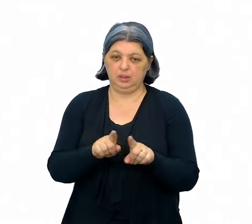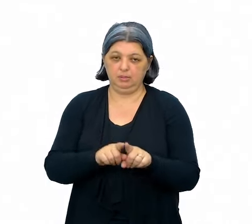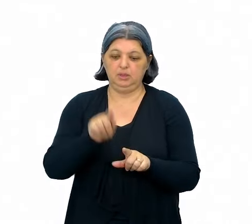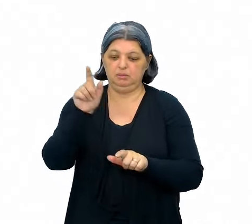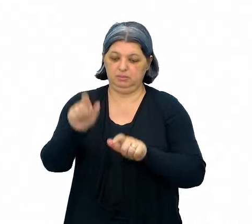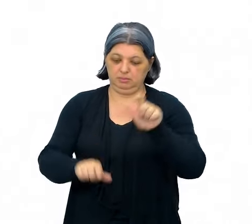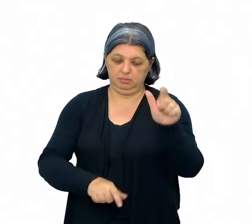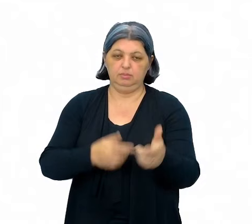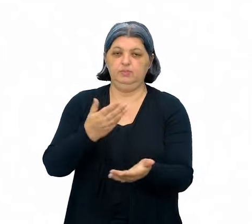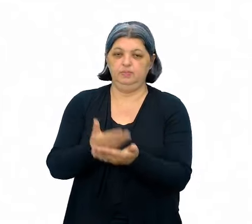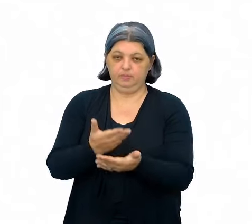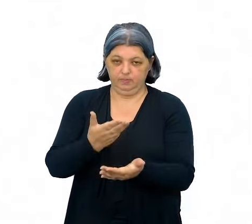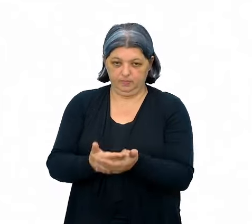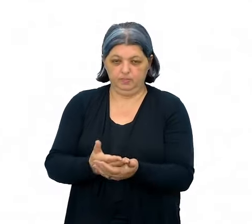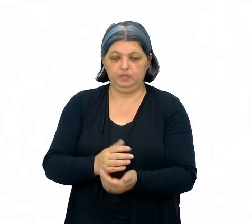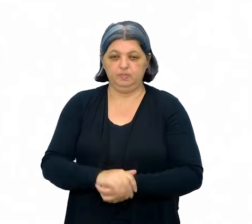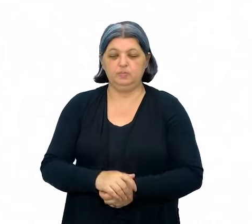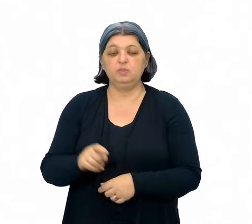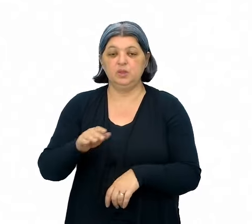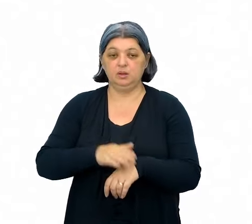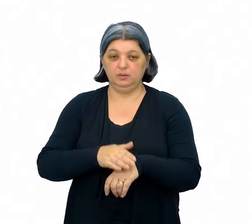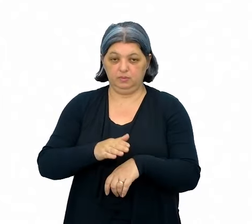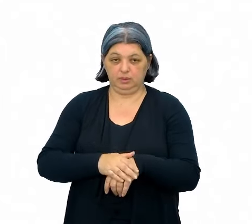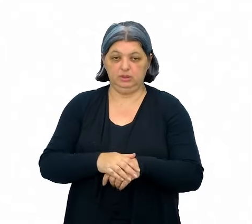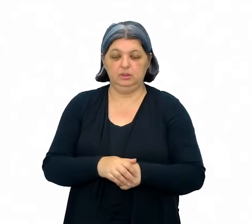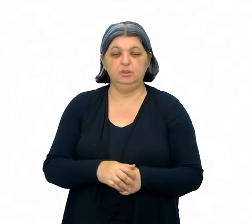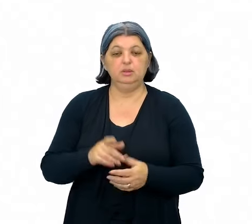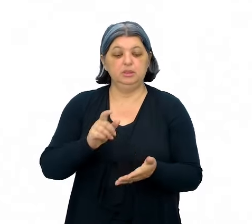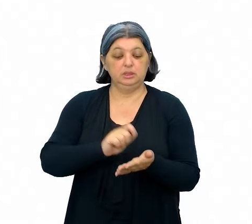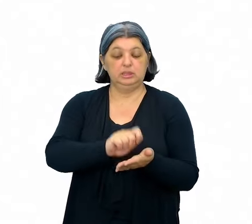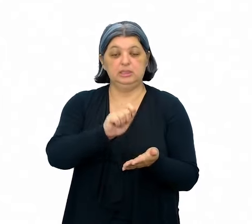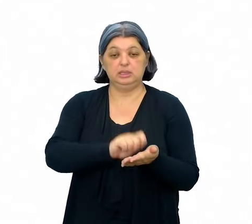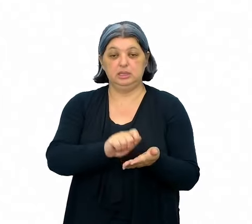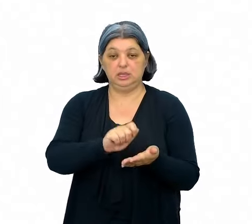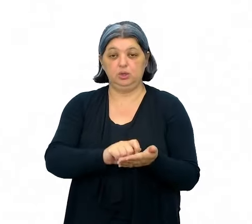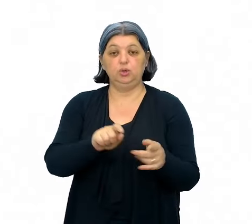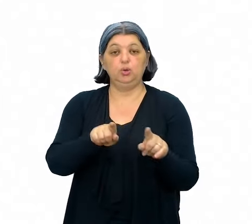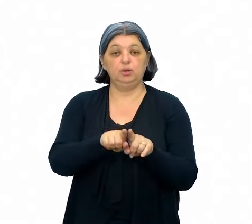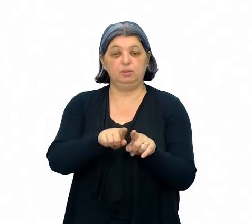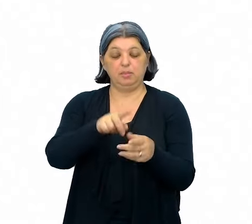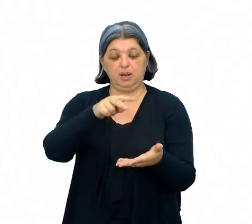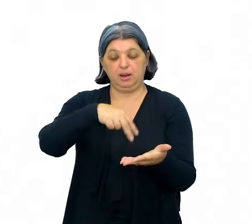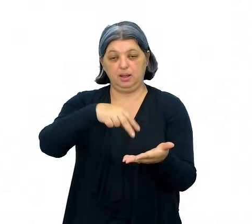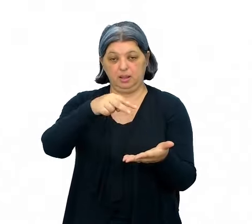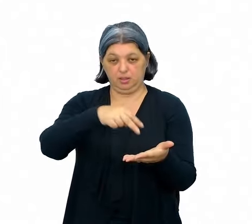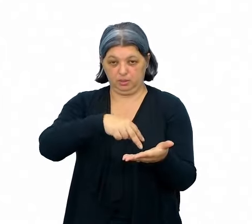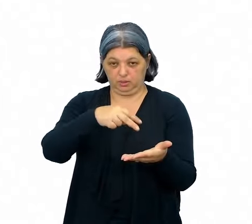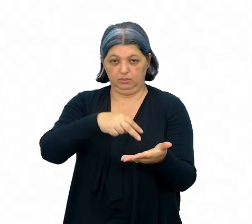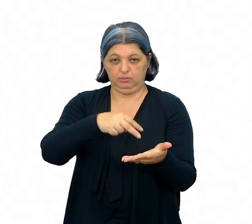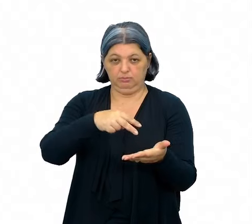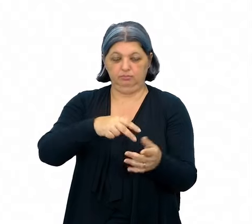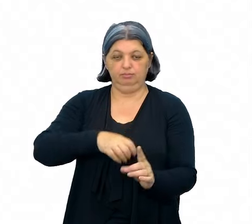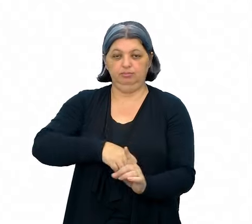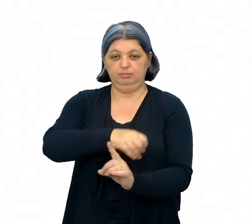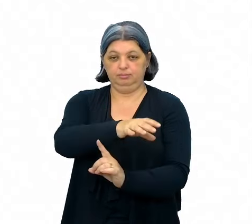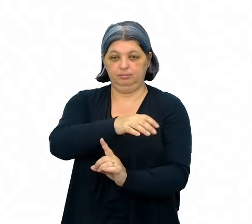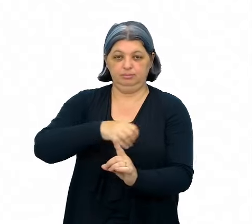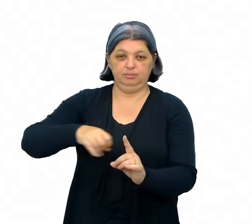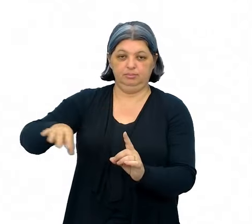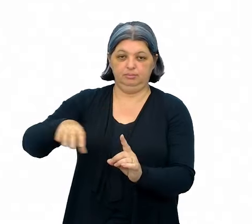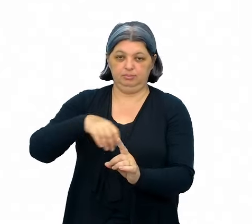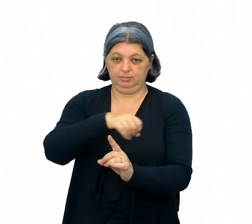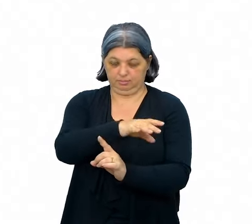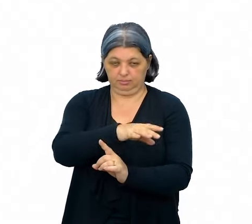se apropriando dos fazeres tanto de escritor como de leitor, a mediação